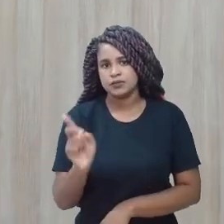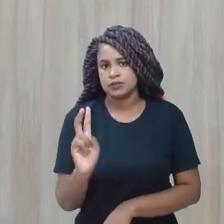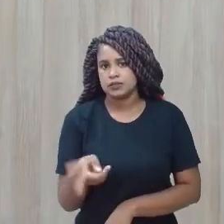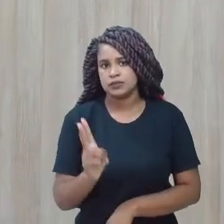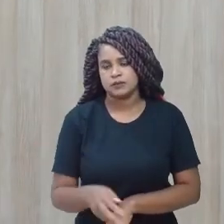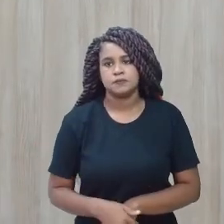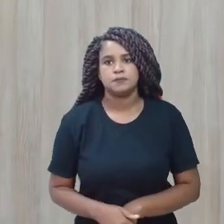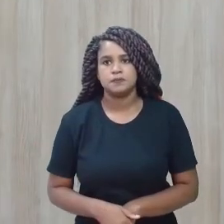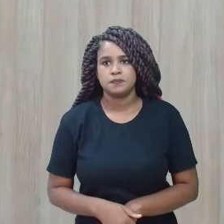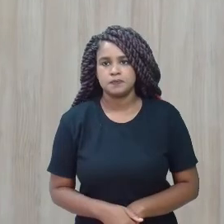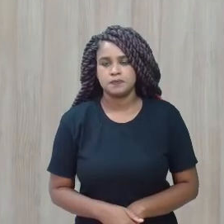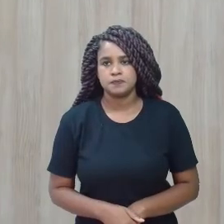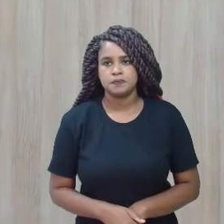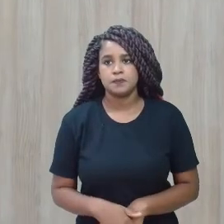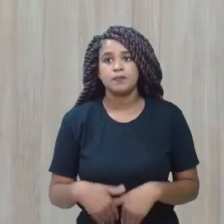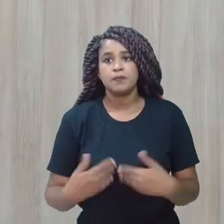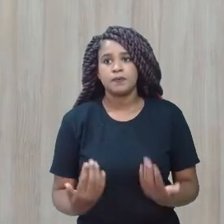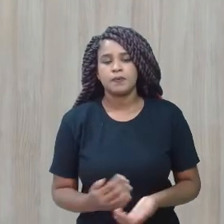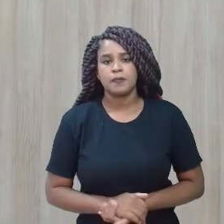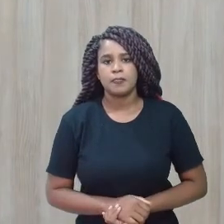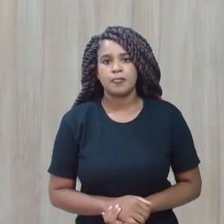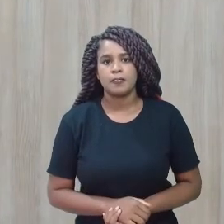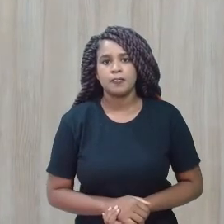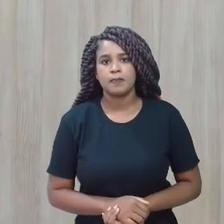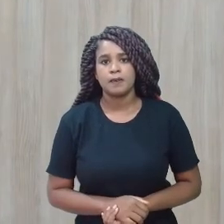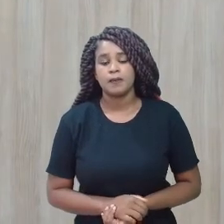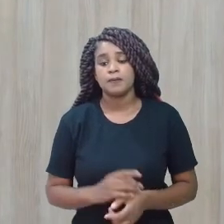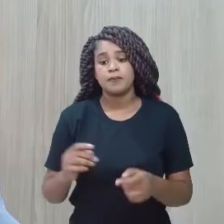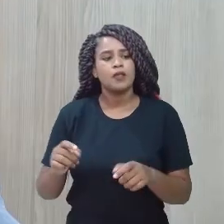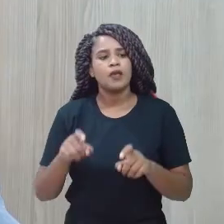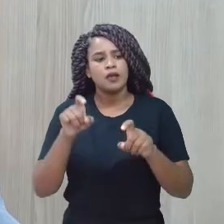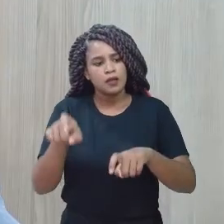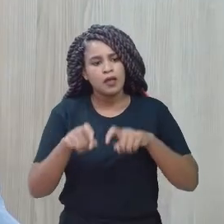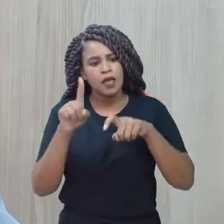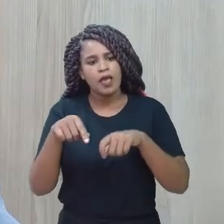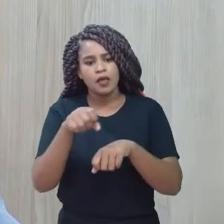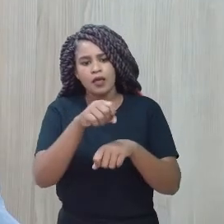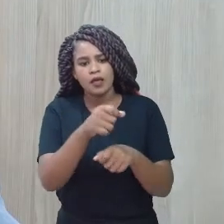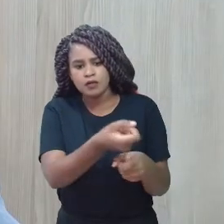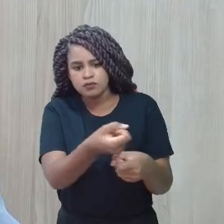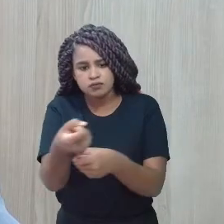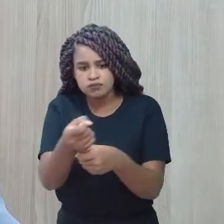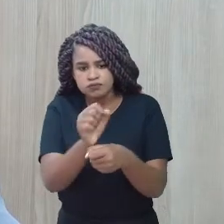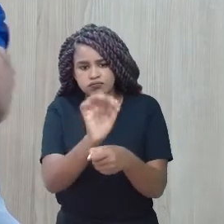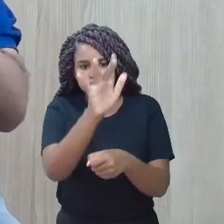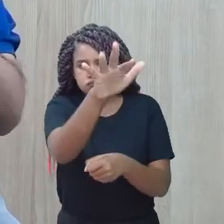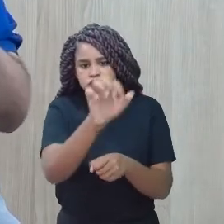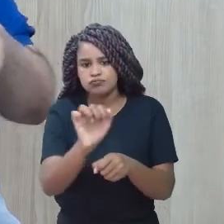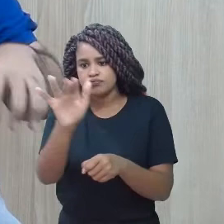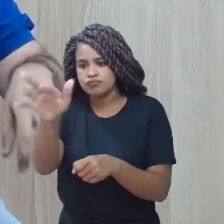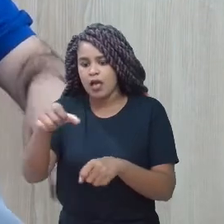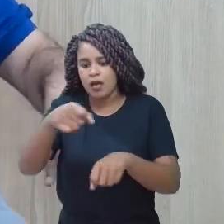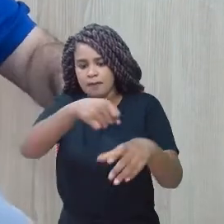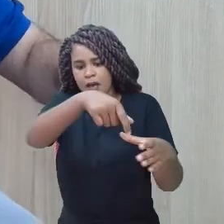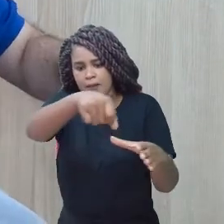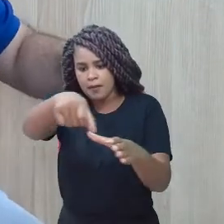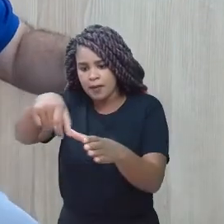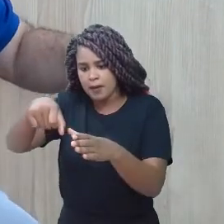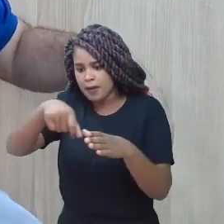água. Então, aqui... Na agricultura é a questão da irrigação, né, professora? A irrigação, exatamente. Consome bastante água, aqueles produtores que